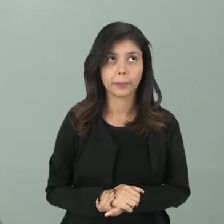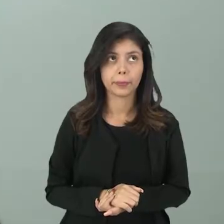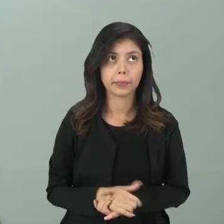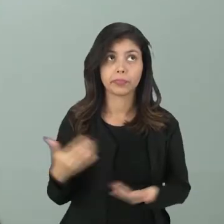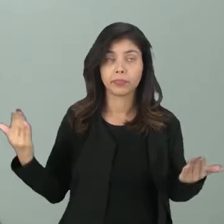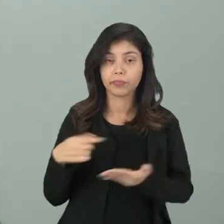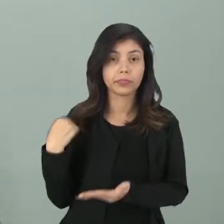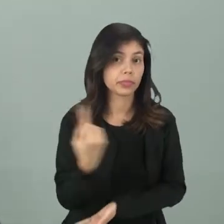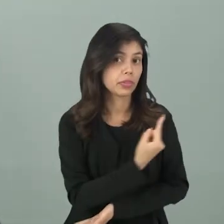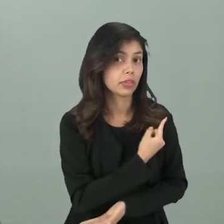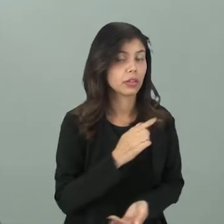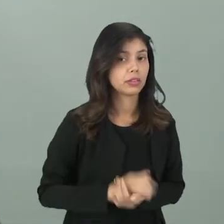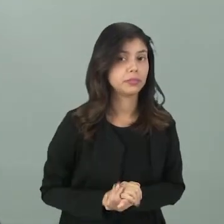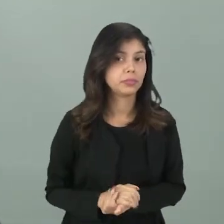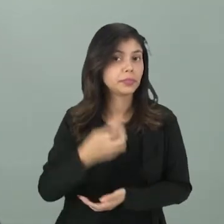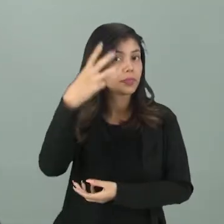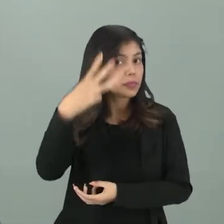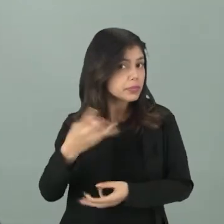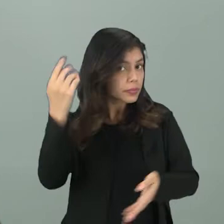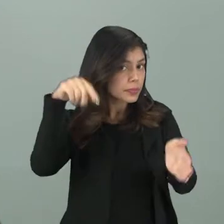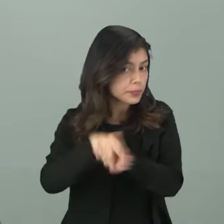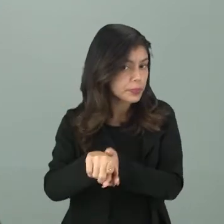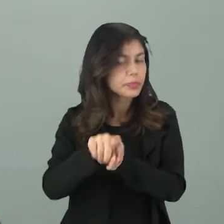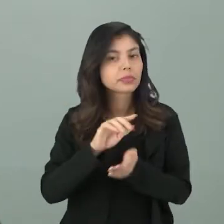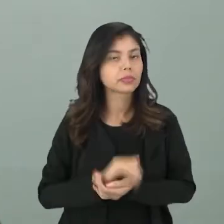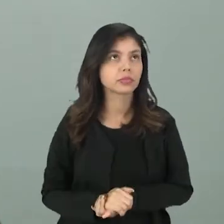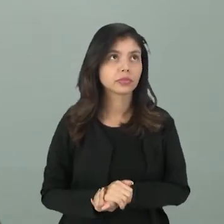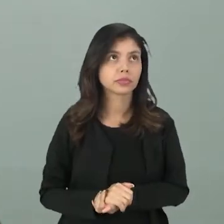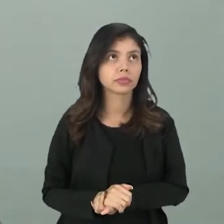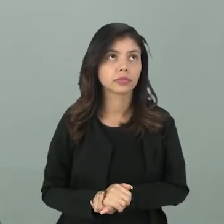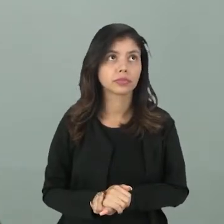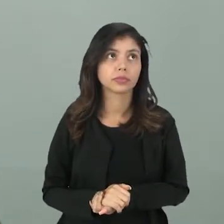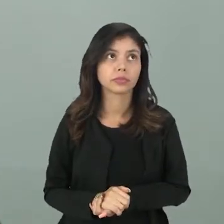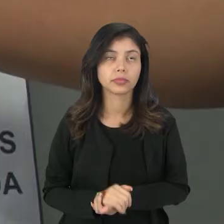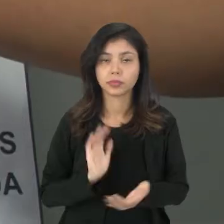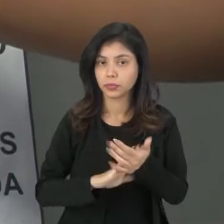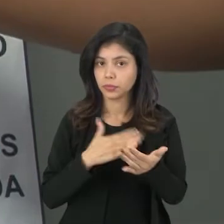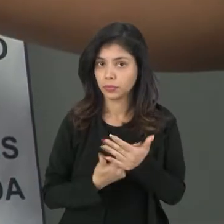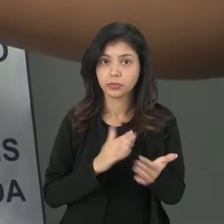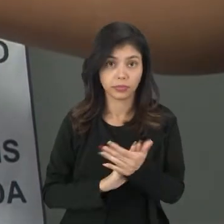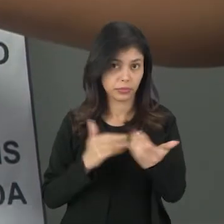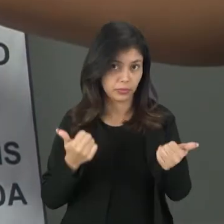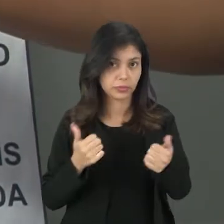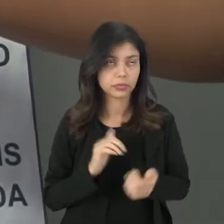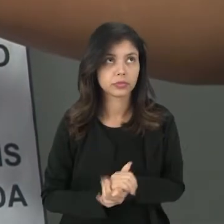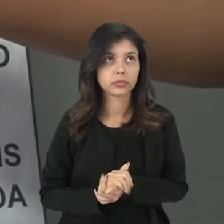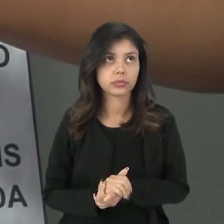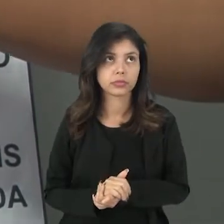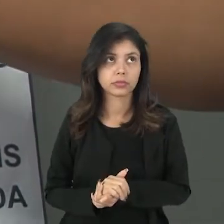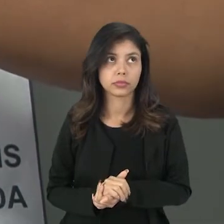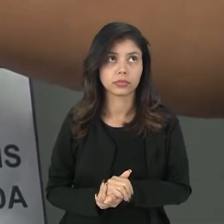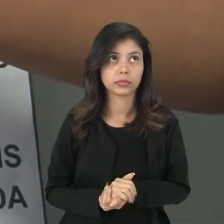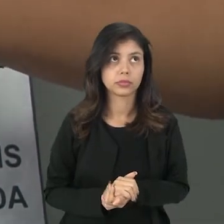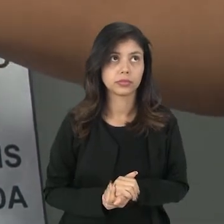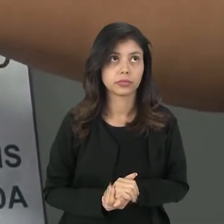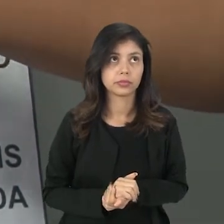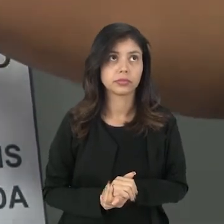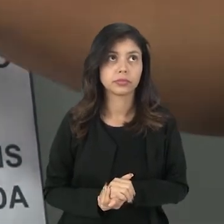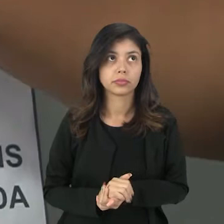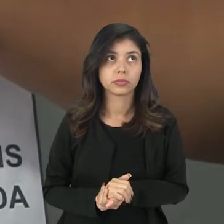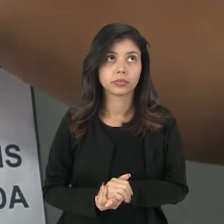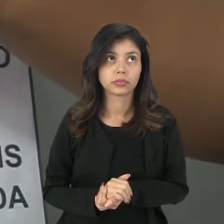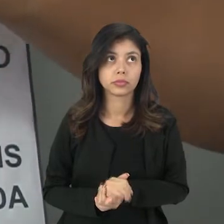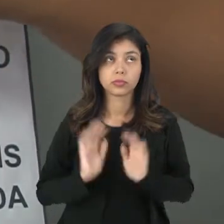E agora nós vamos para a terceira pergunta, a terceira interpretação, né, da tabela. Vamos